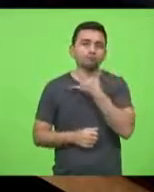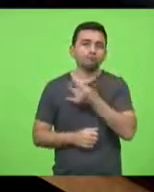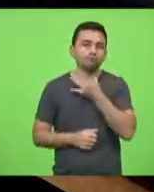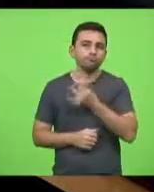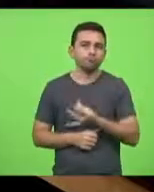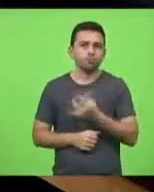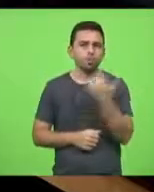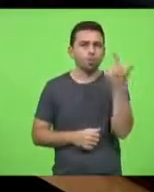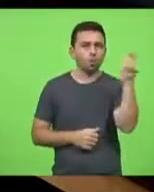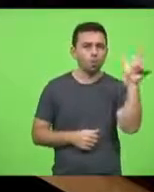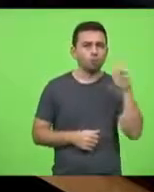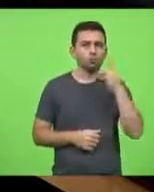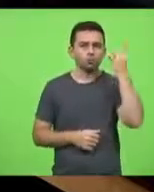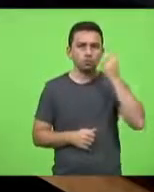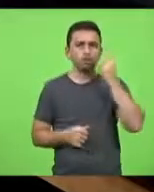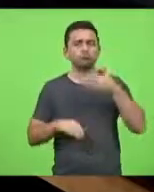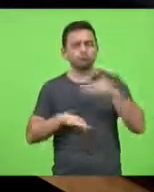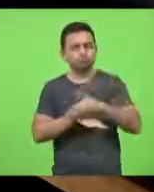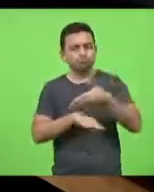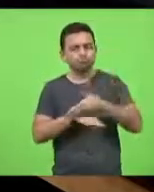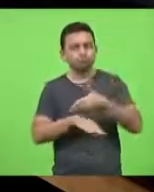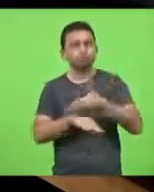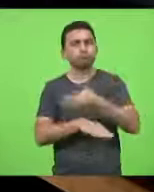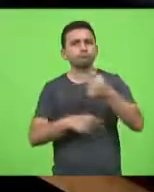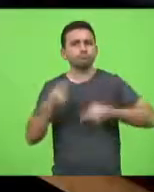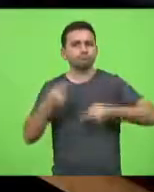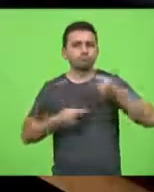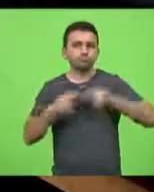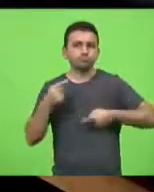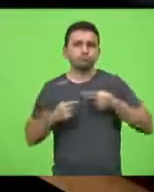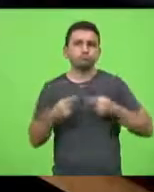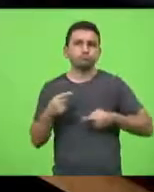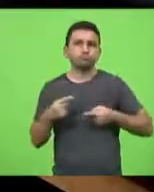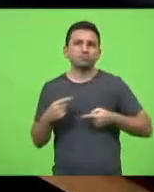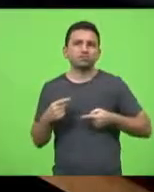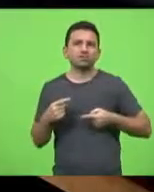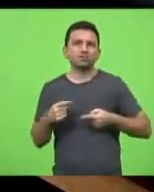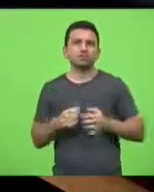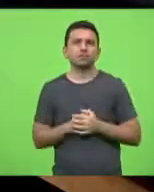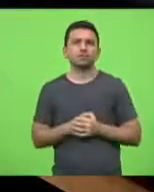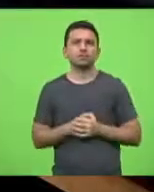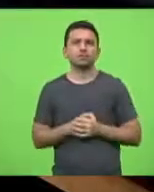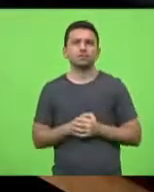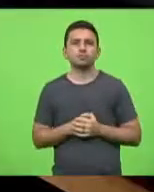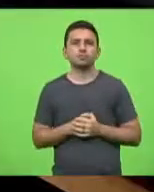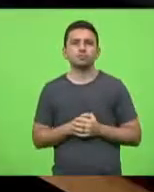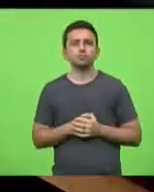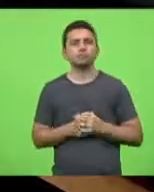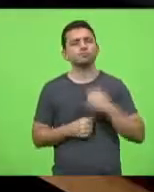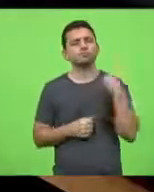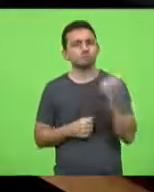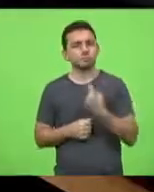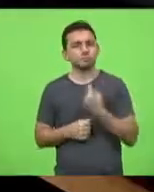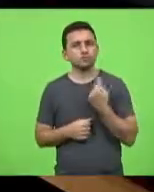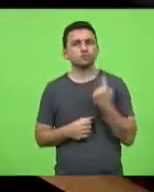demais deputados que participaram desse debate. E o que nós estamos, em outras